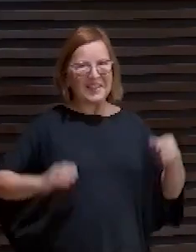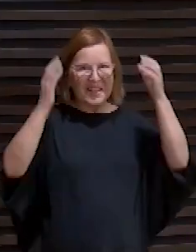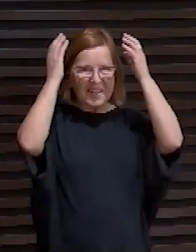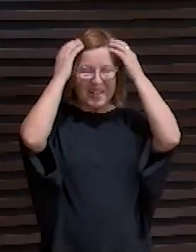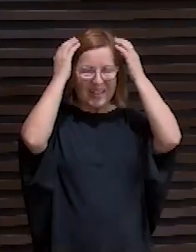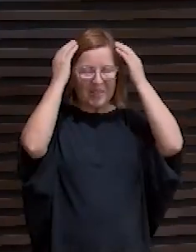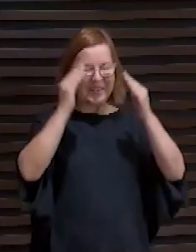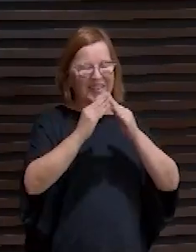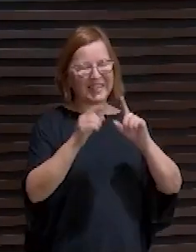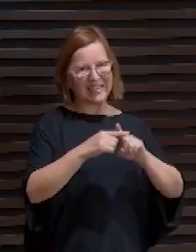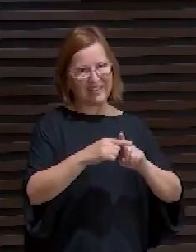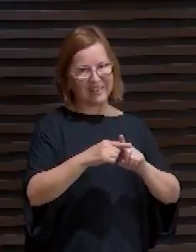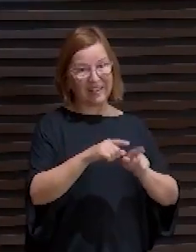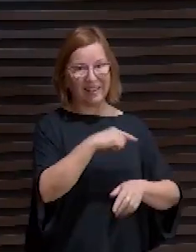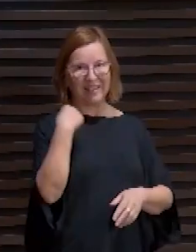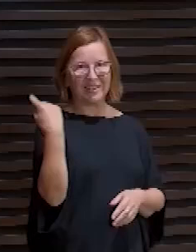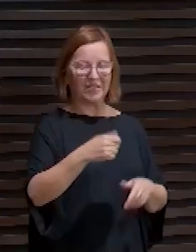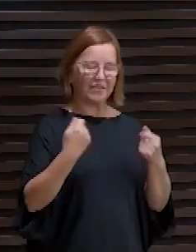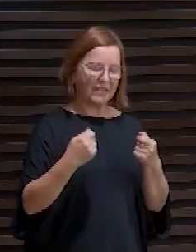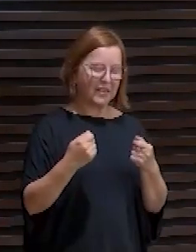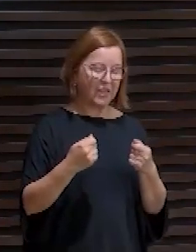nossa necessidade é de perseverarmos.